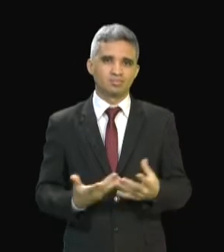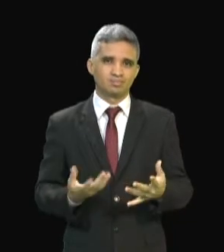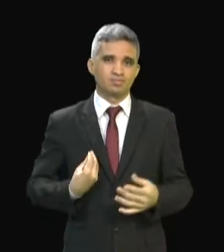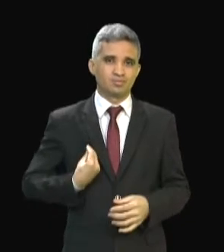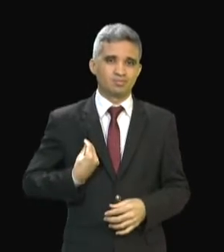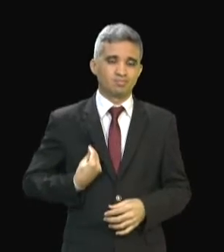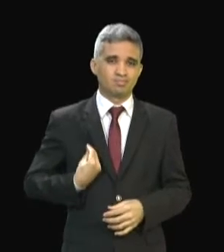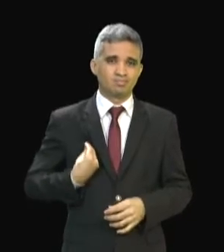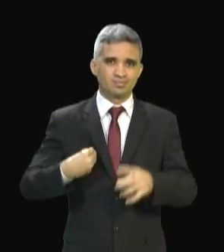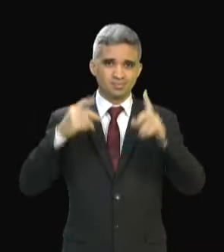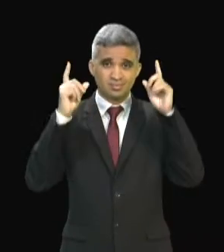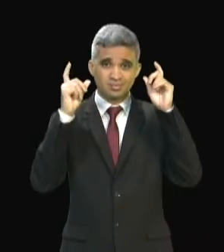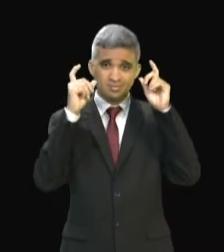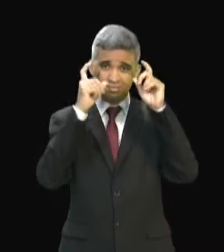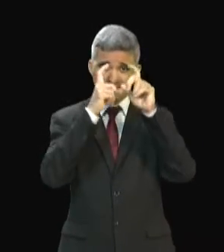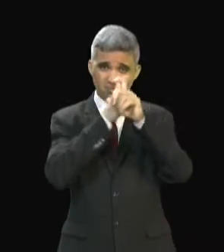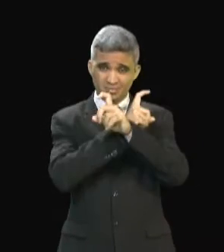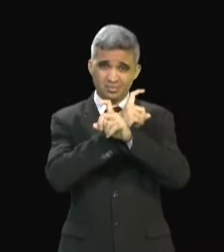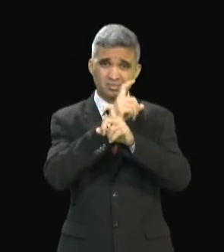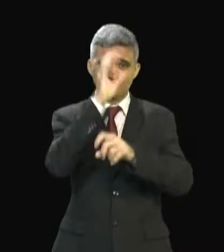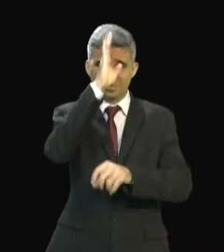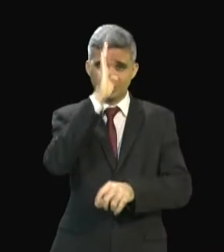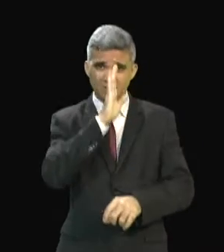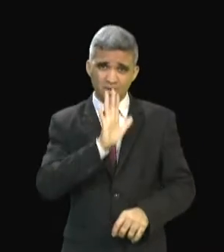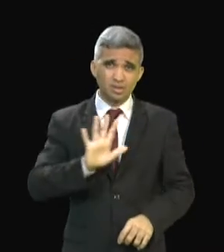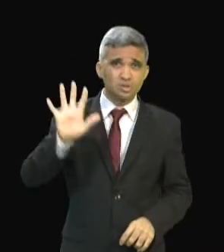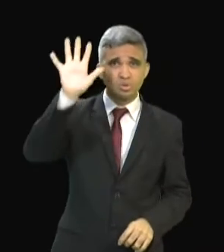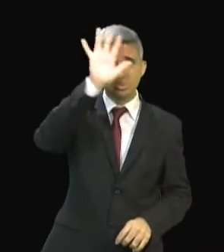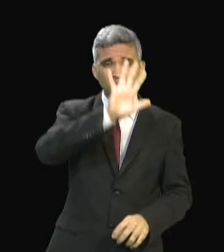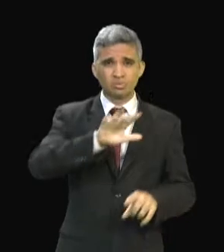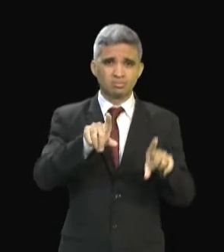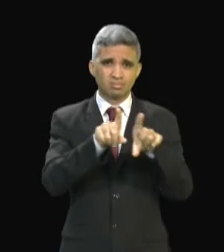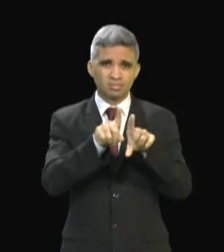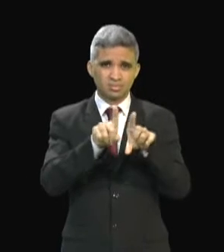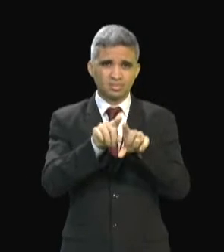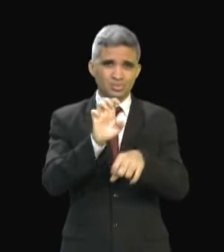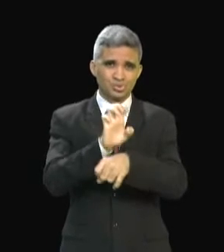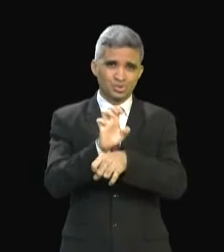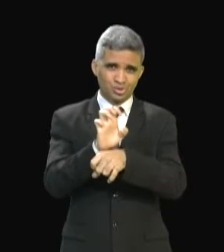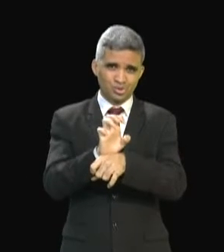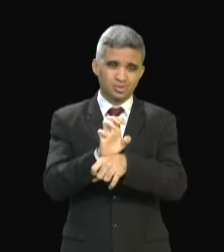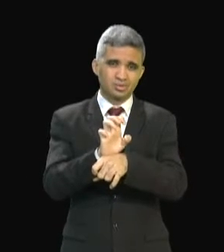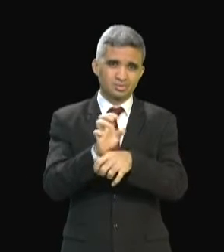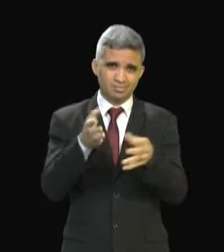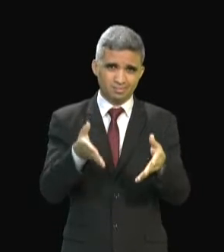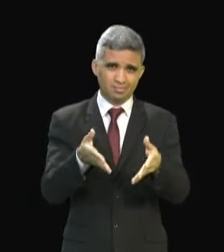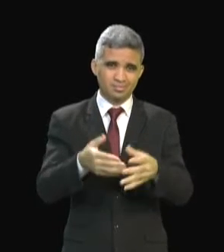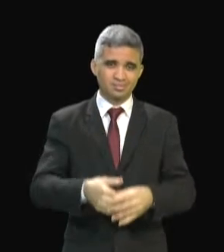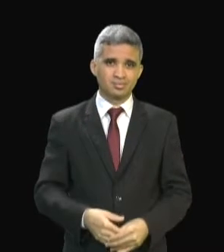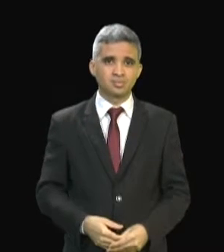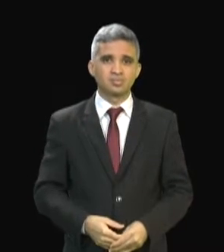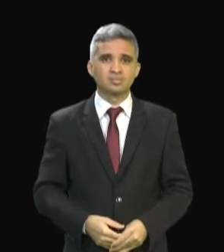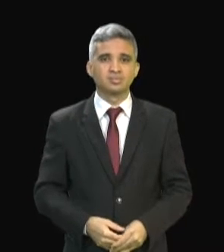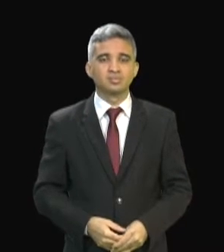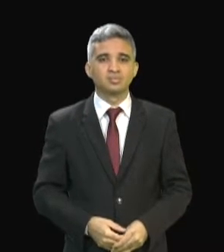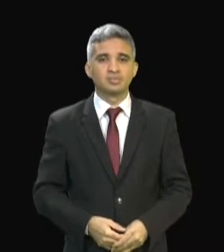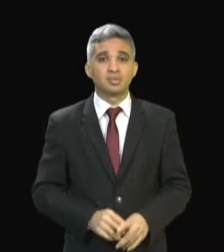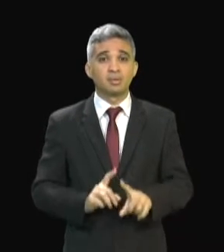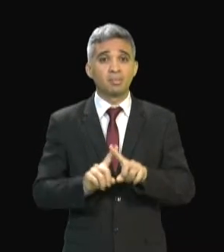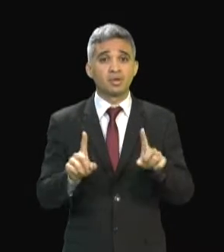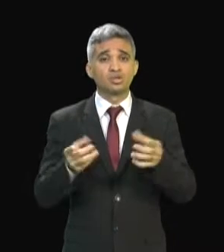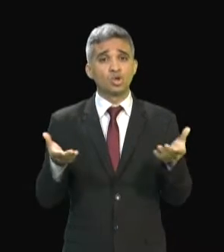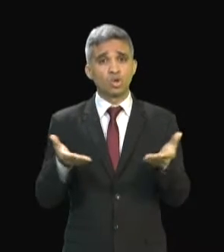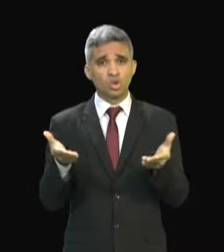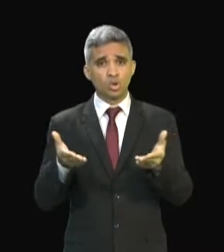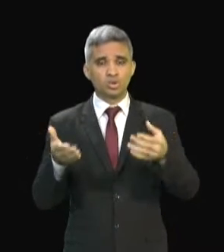país e nosso estado. Presidente, eu queria falar hoje especificamente de um requerimento de minha